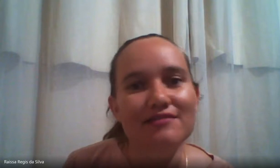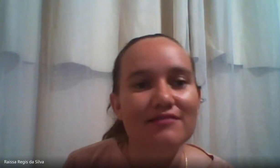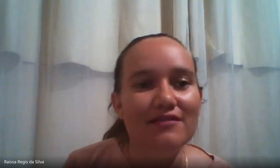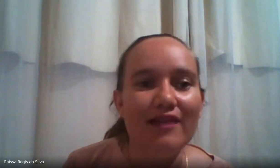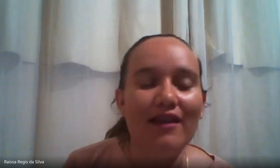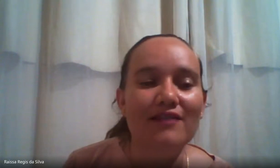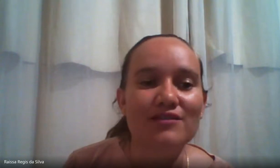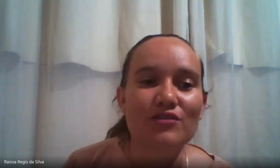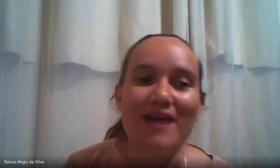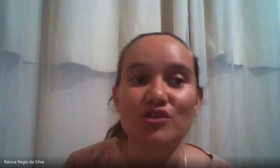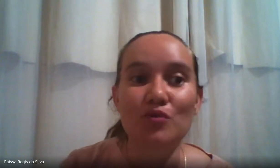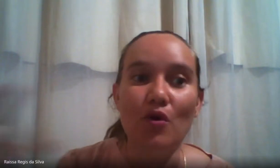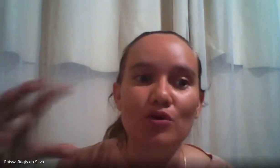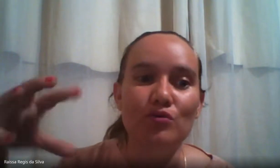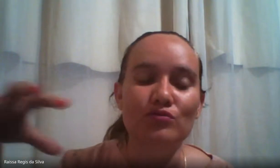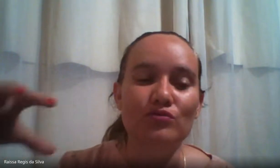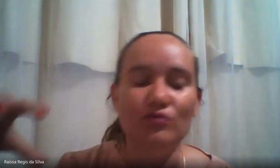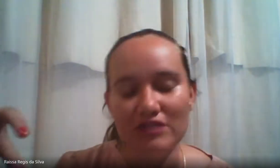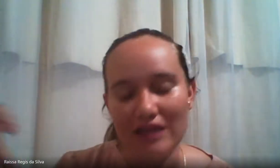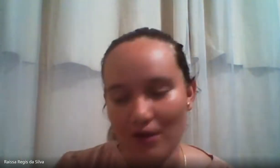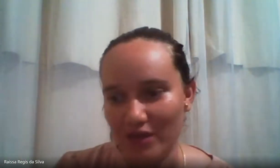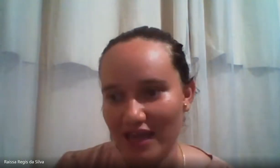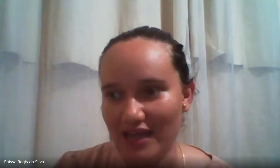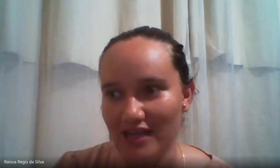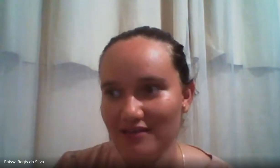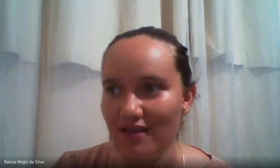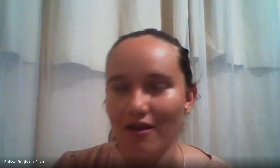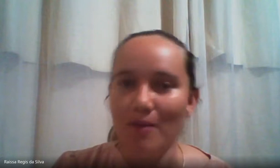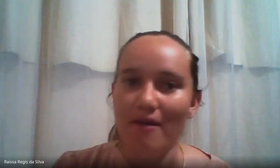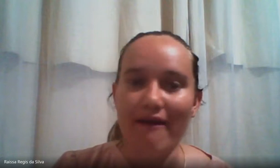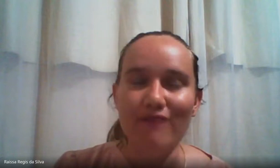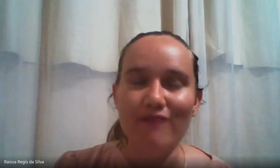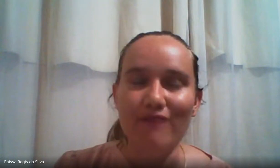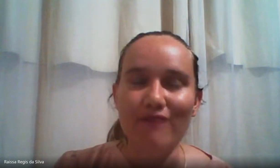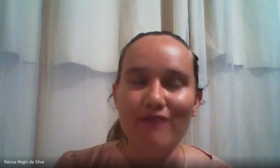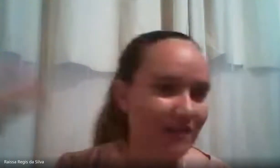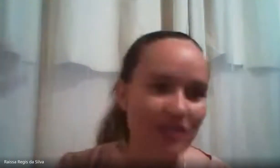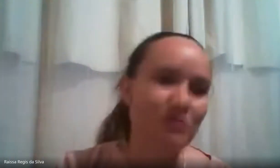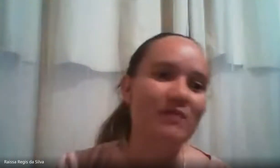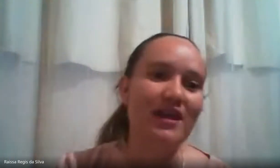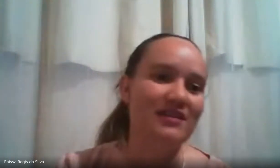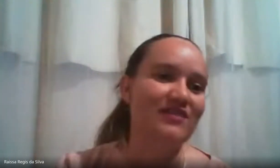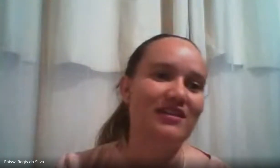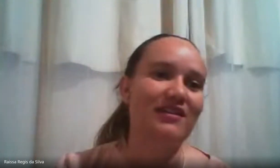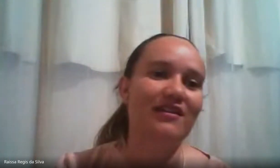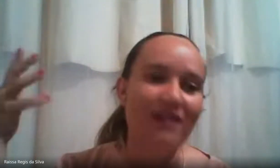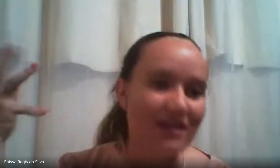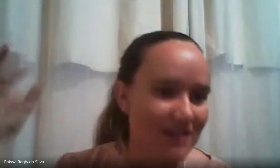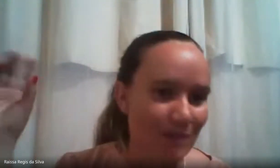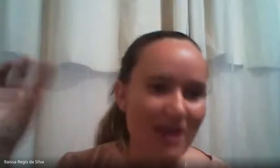Elis, né, se você bate o olho num sinal em Elis, você não vai conseguir entender de primeira, você vai ter